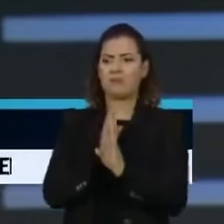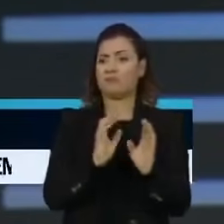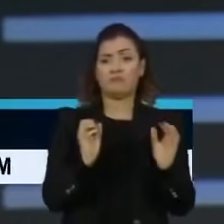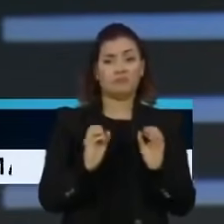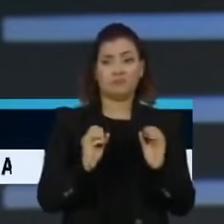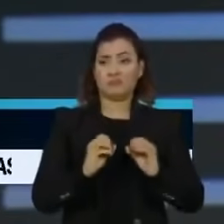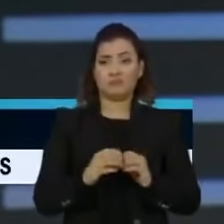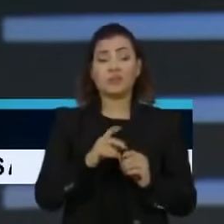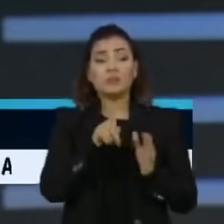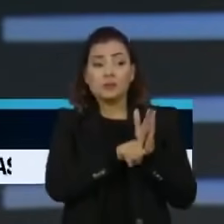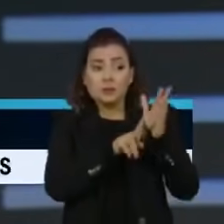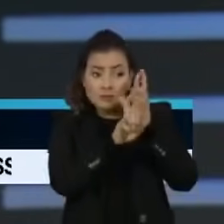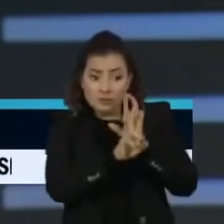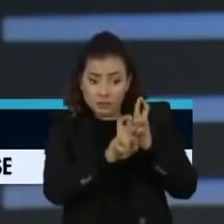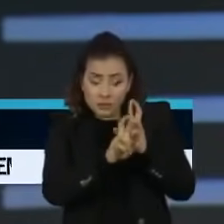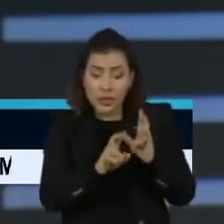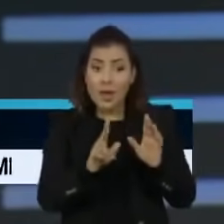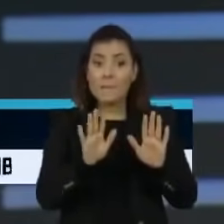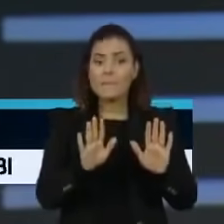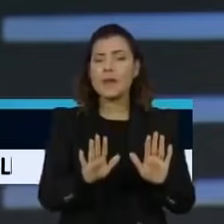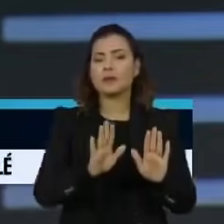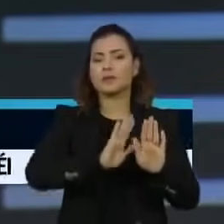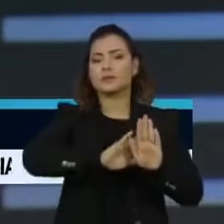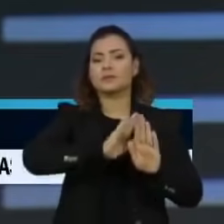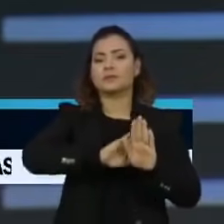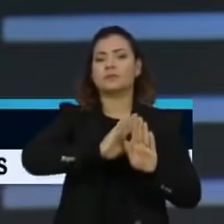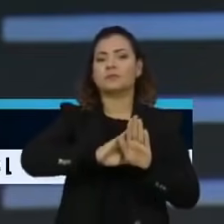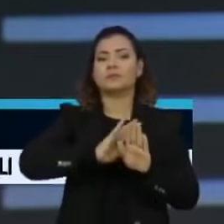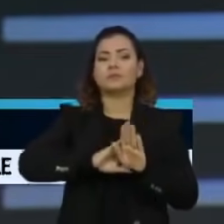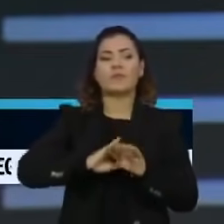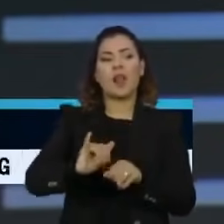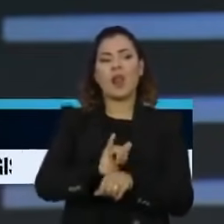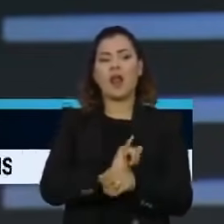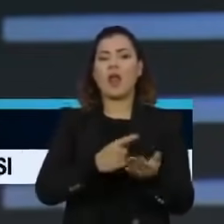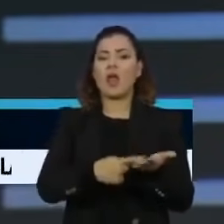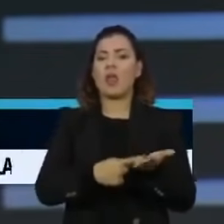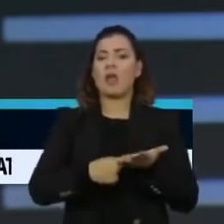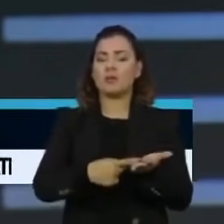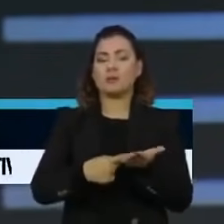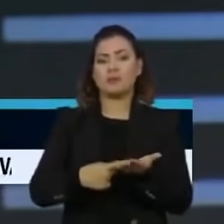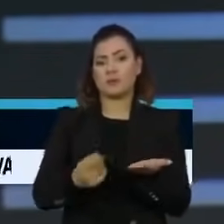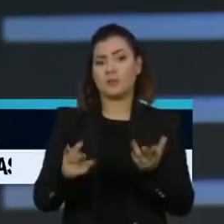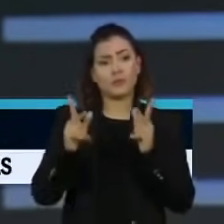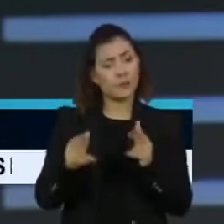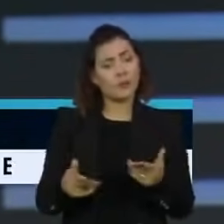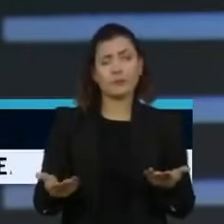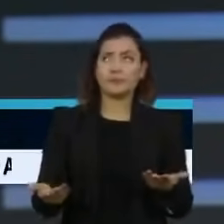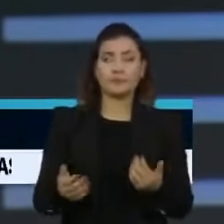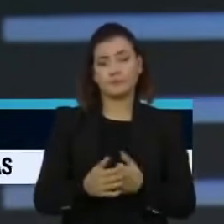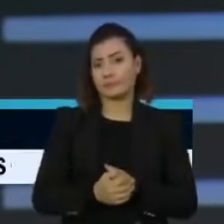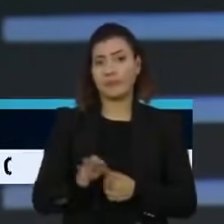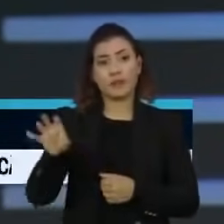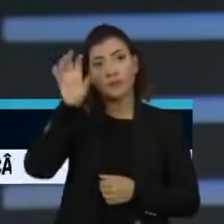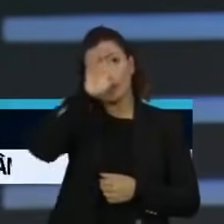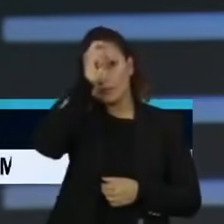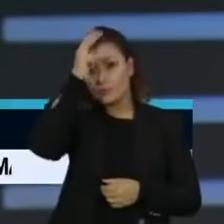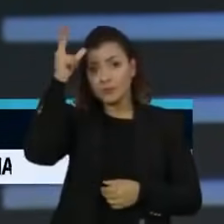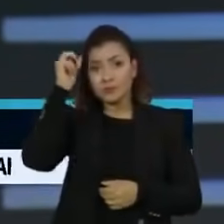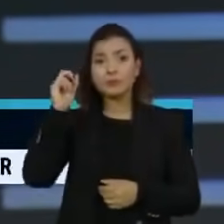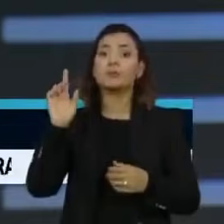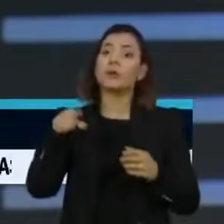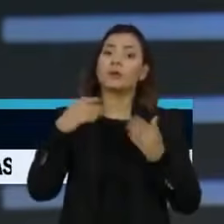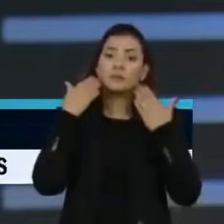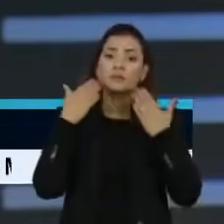tempo que são instrumentos para investigar ela se transforma no instrumento de grandes negociações mesmo caso os estados e municípios